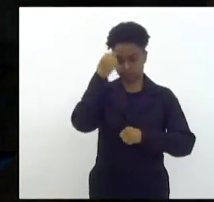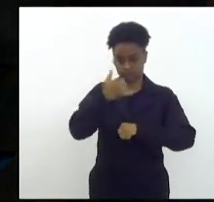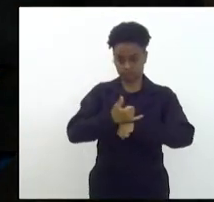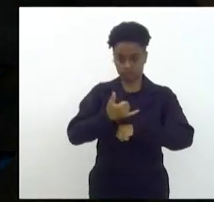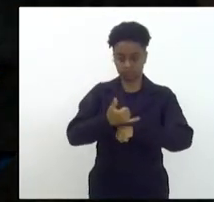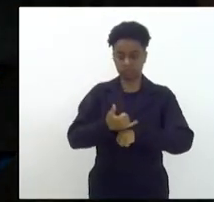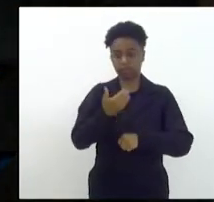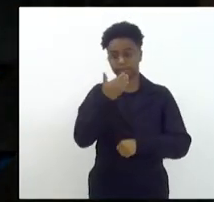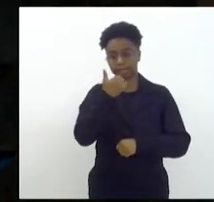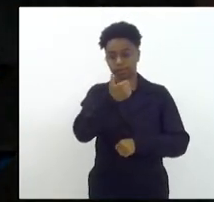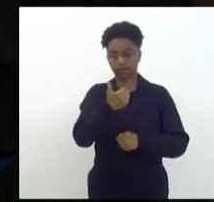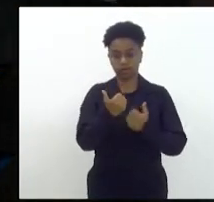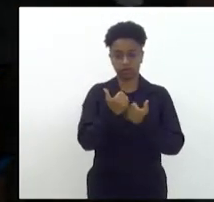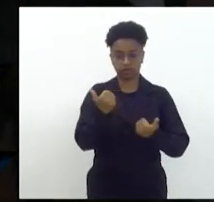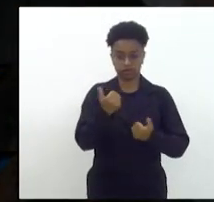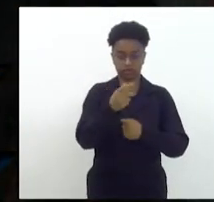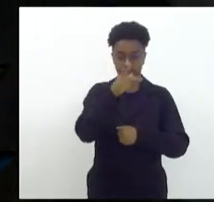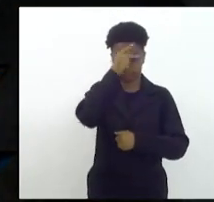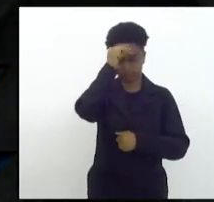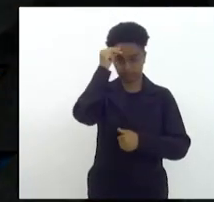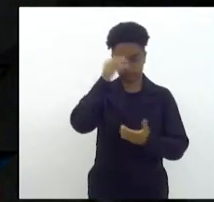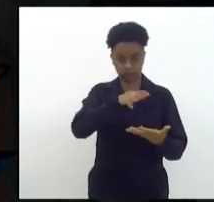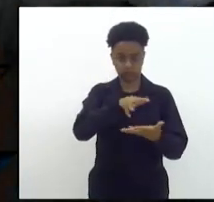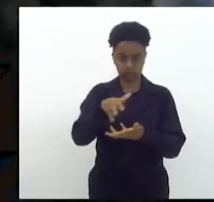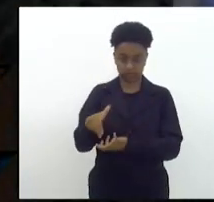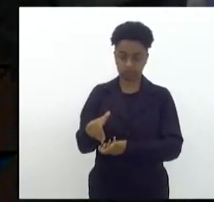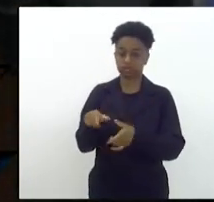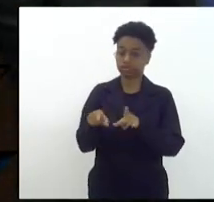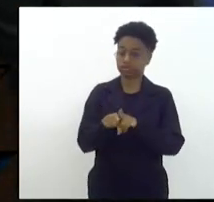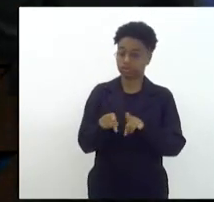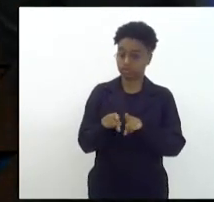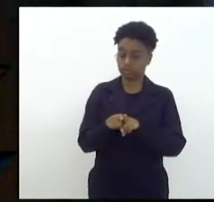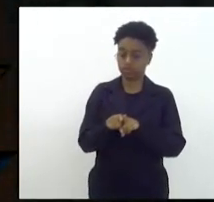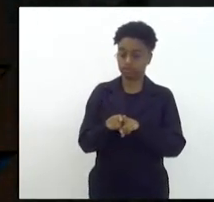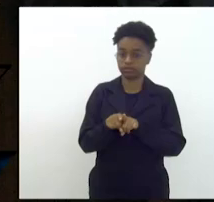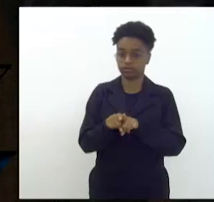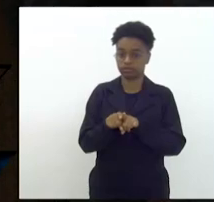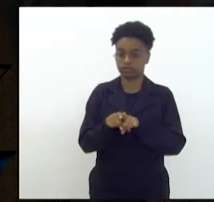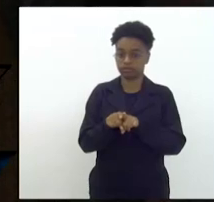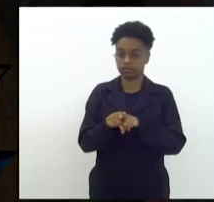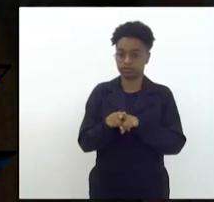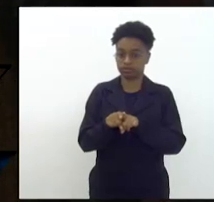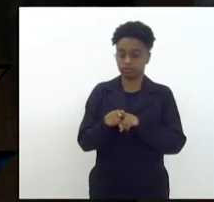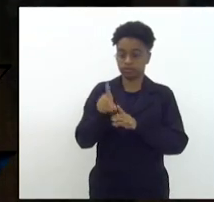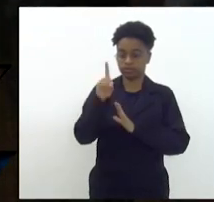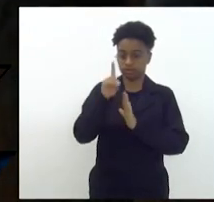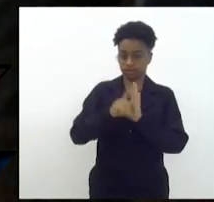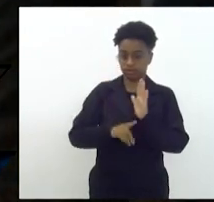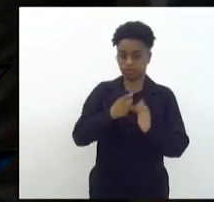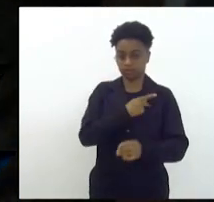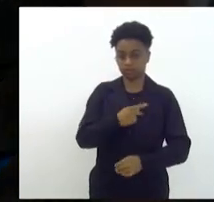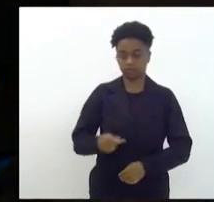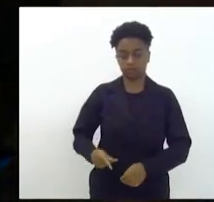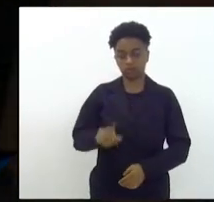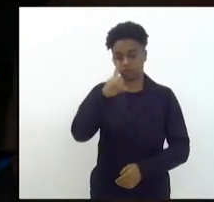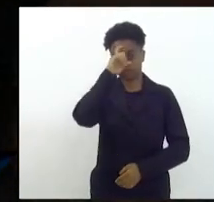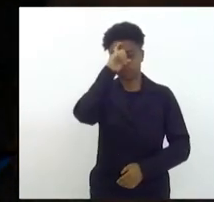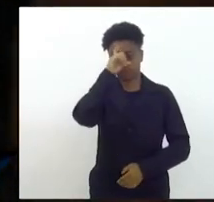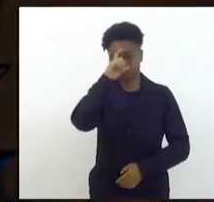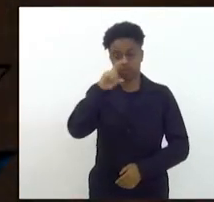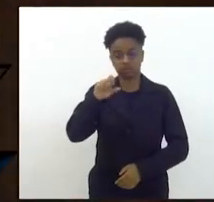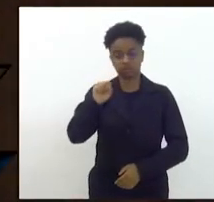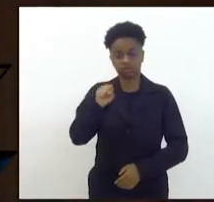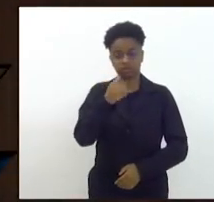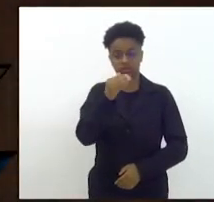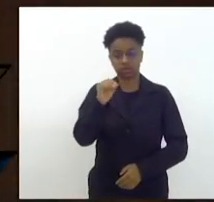considerado o melhor vice-prefeito do mundo e além disso é diretor presidente do Hospital São João Batista